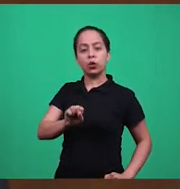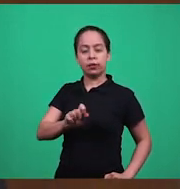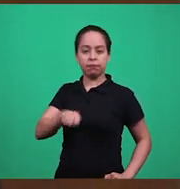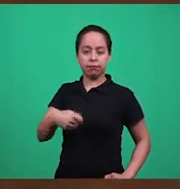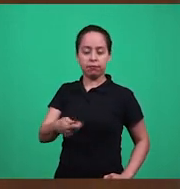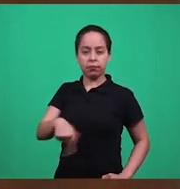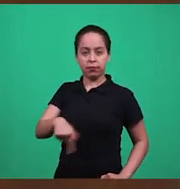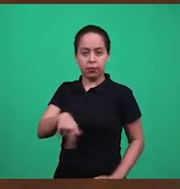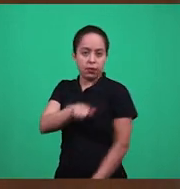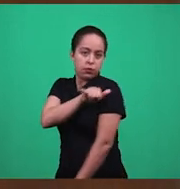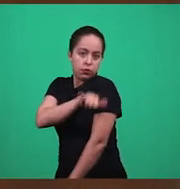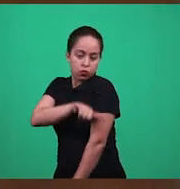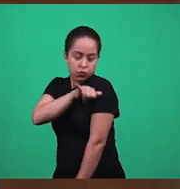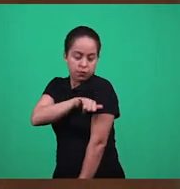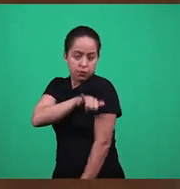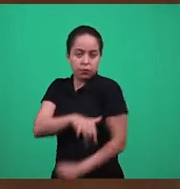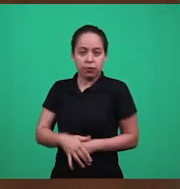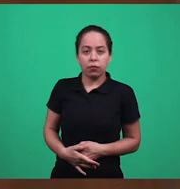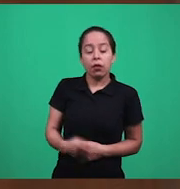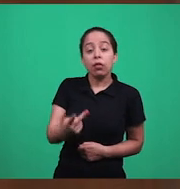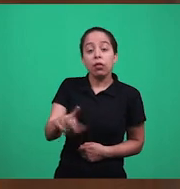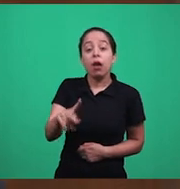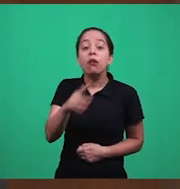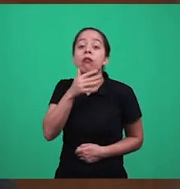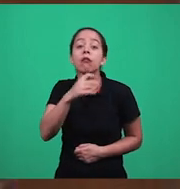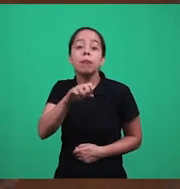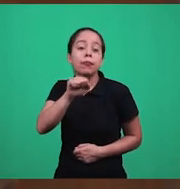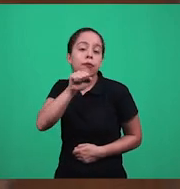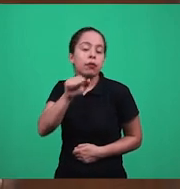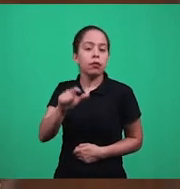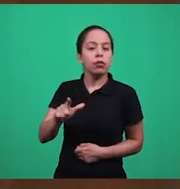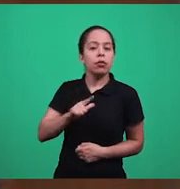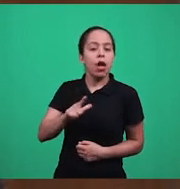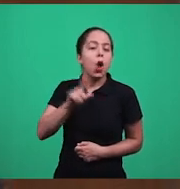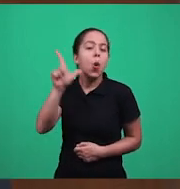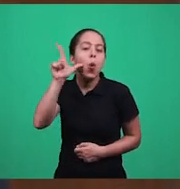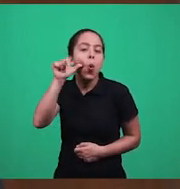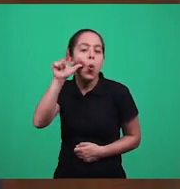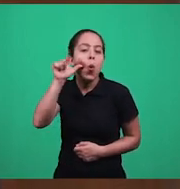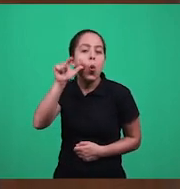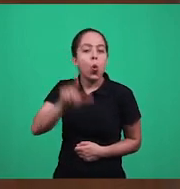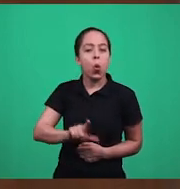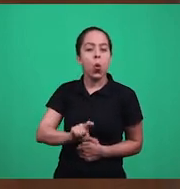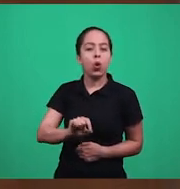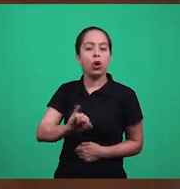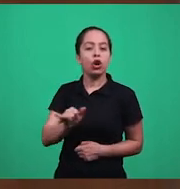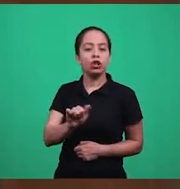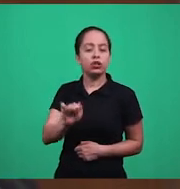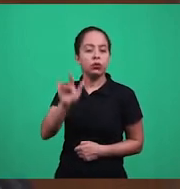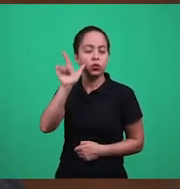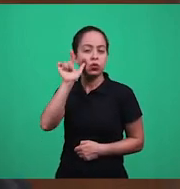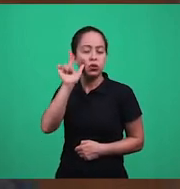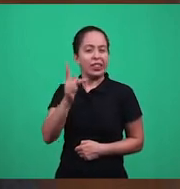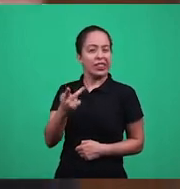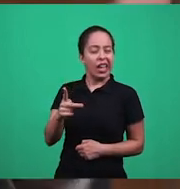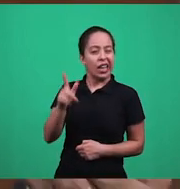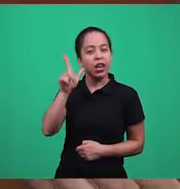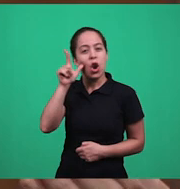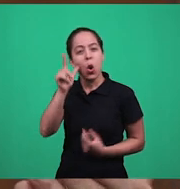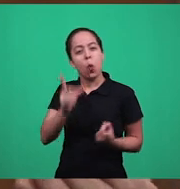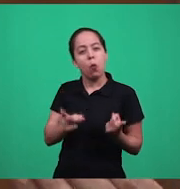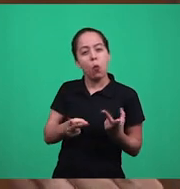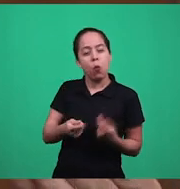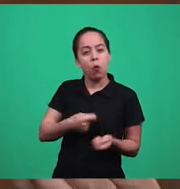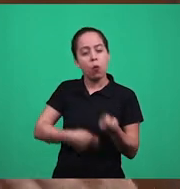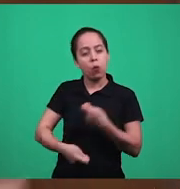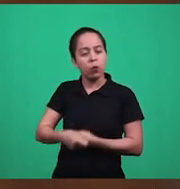estado do Rio de Janeiro. O seu pai tem um comércio e, devido à situação em que esse comércio